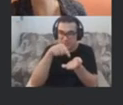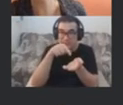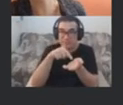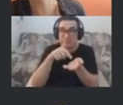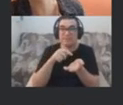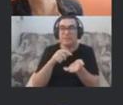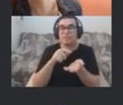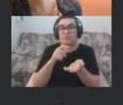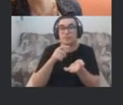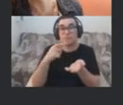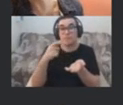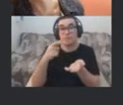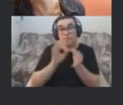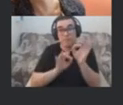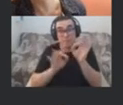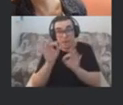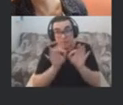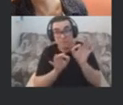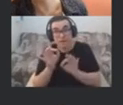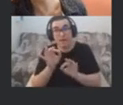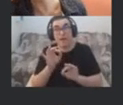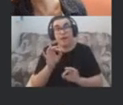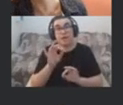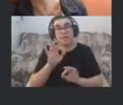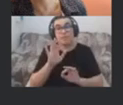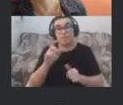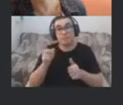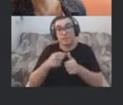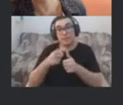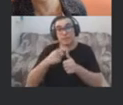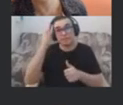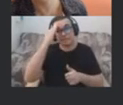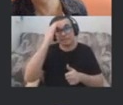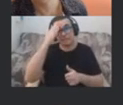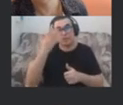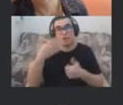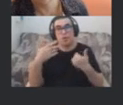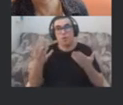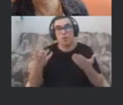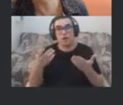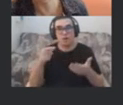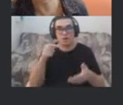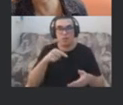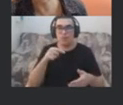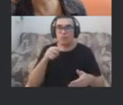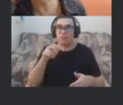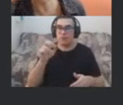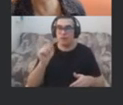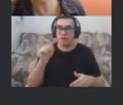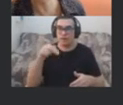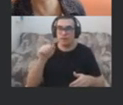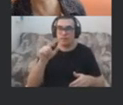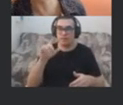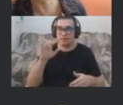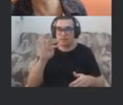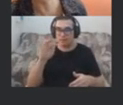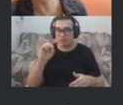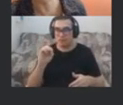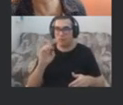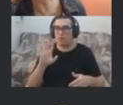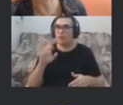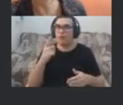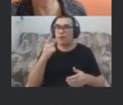e qual é o analito, ou seja, o que nós vamos quantificar. No caso, a cafeína